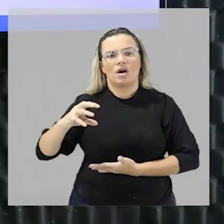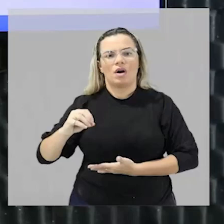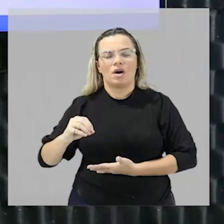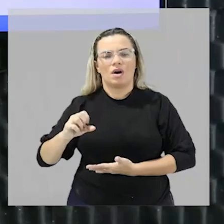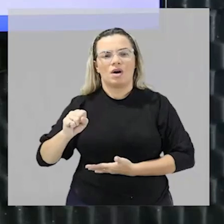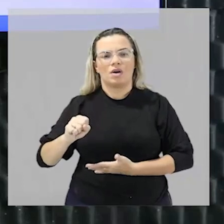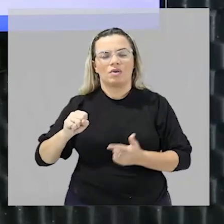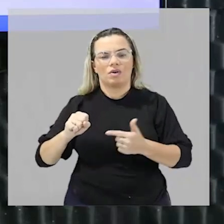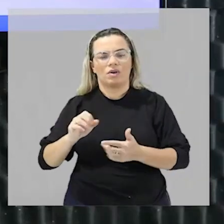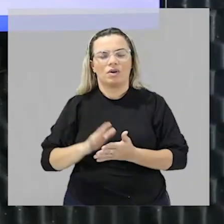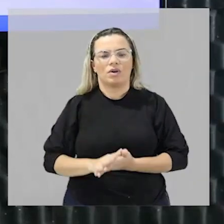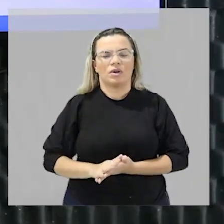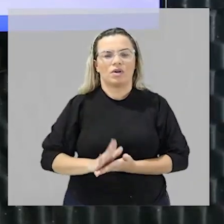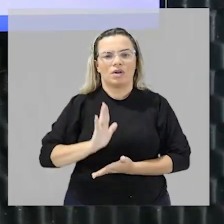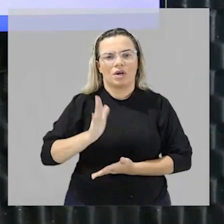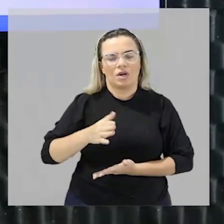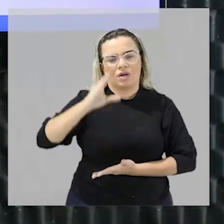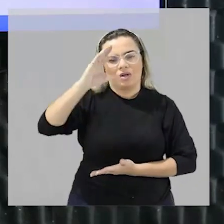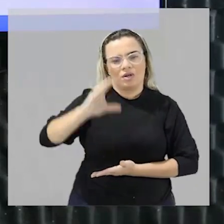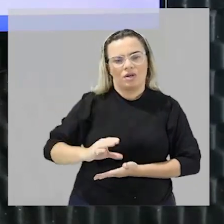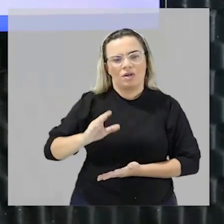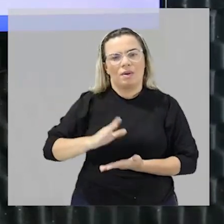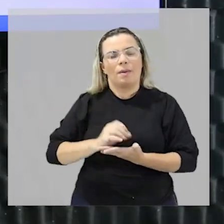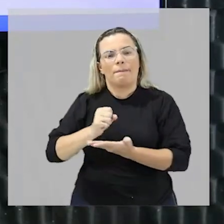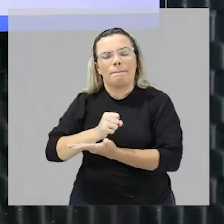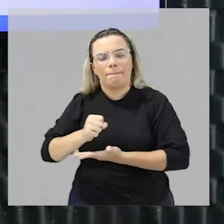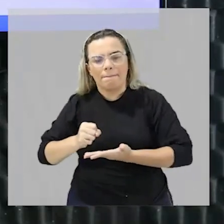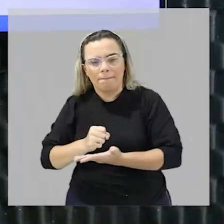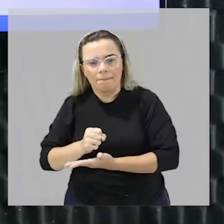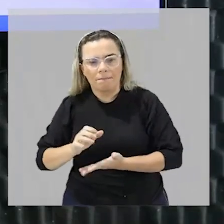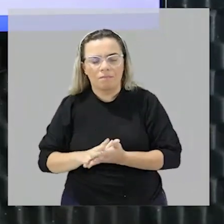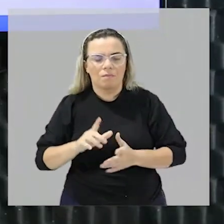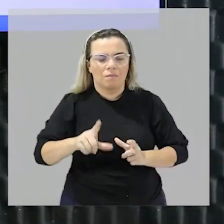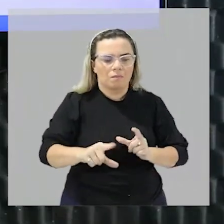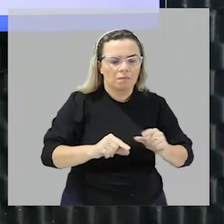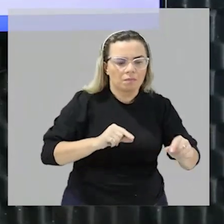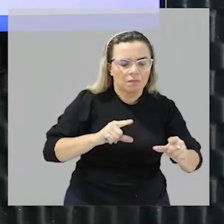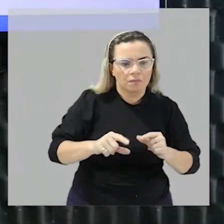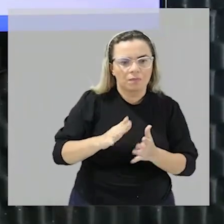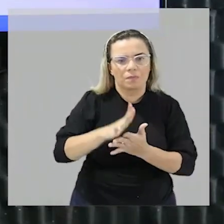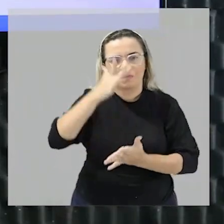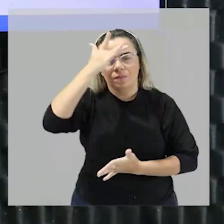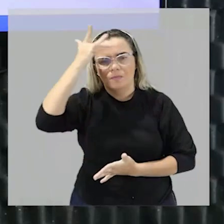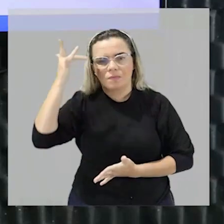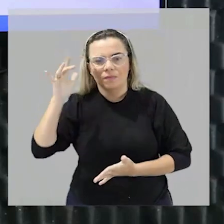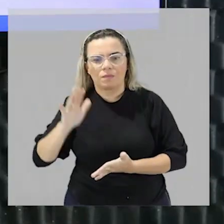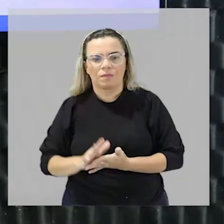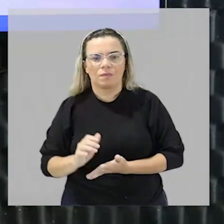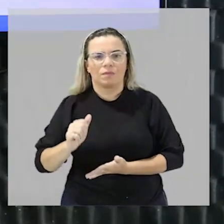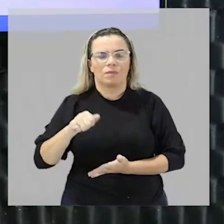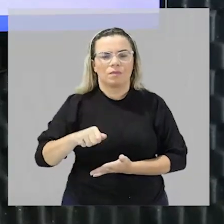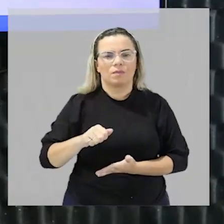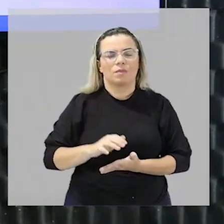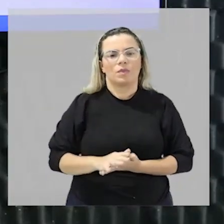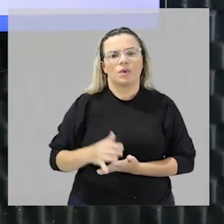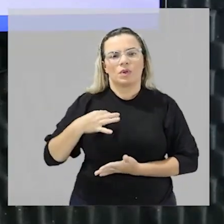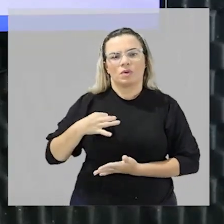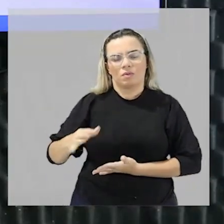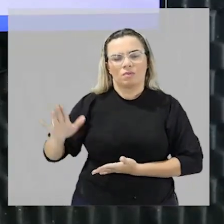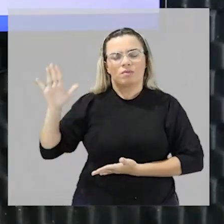teremos eleitores, basicamente, que irão escolher os eleitores ativos e